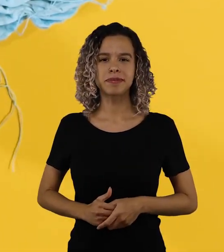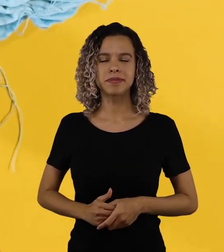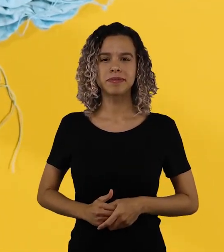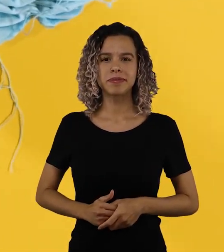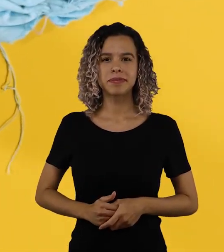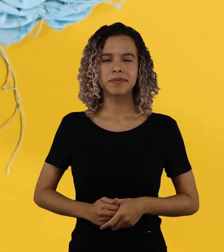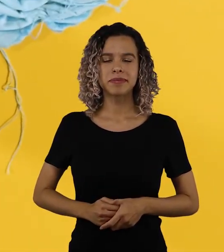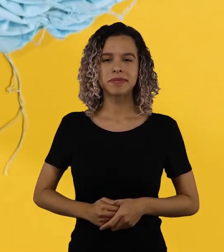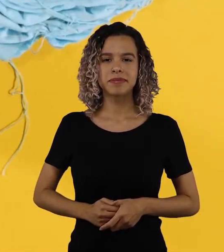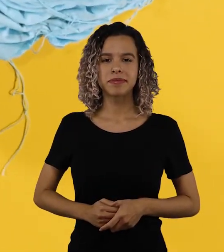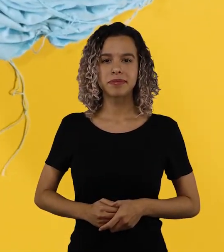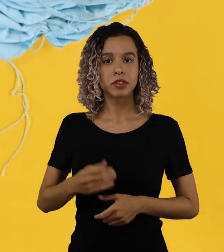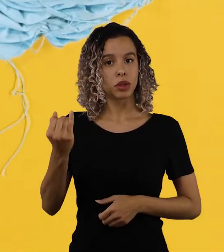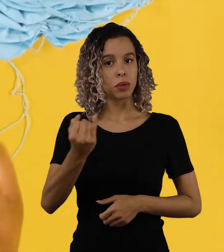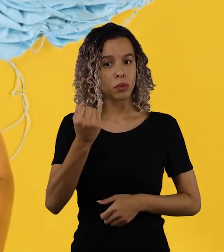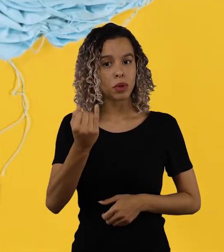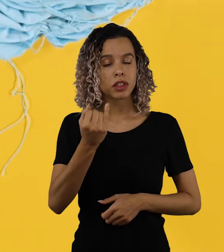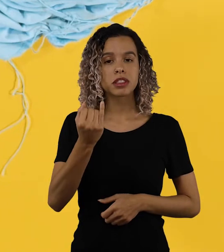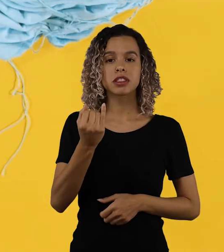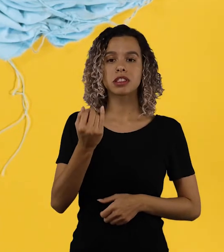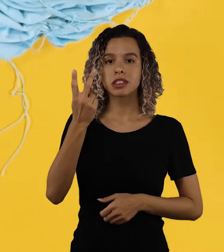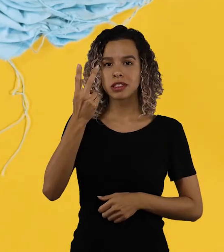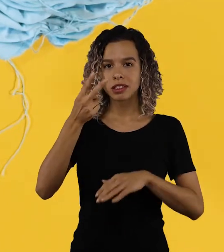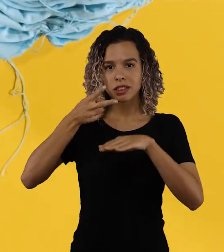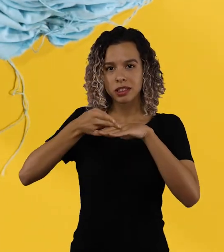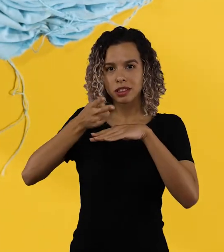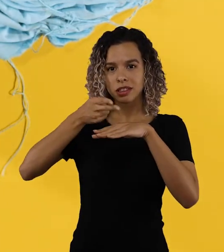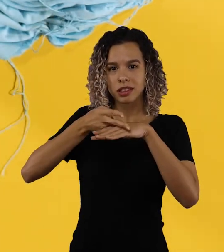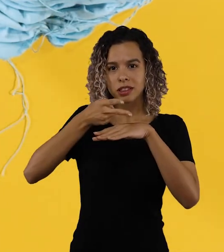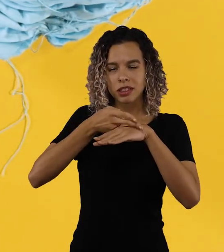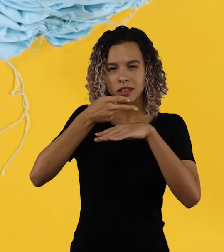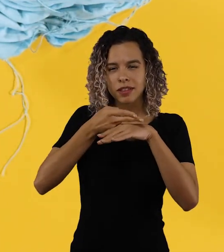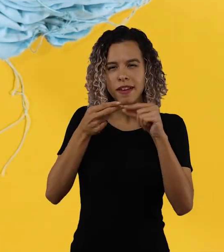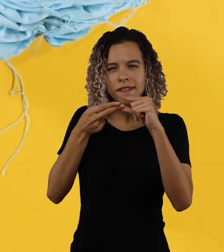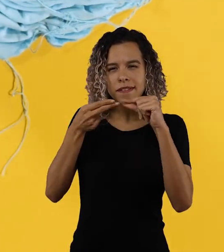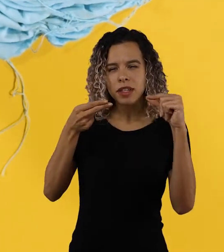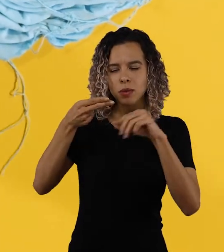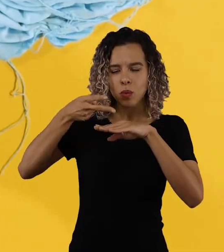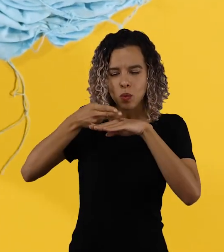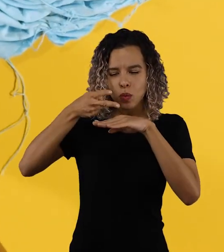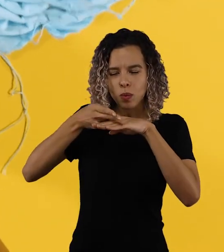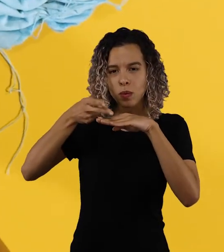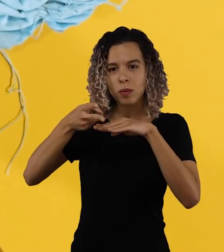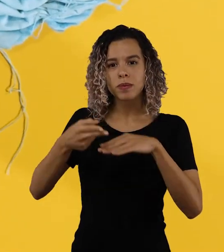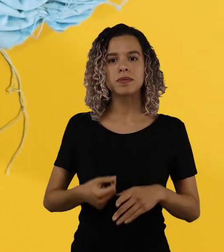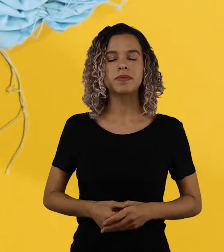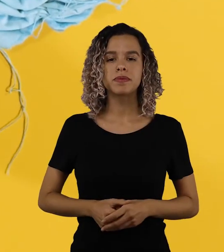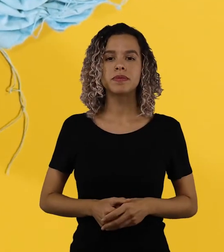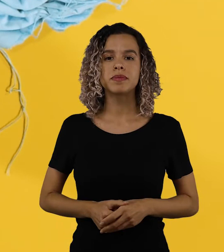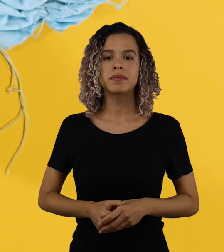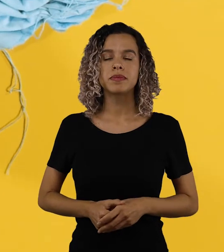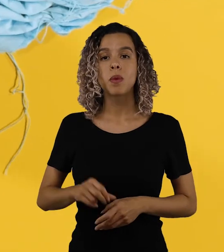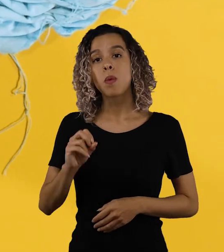estampa. É muito importante que a gente use uma tesourinha de ponta bem fina.